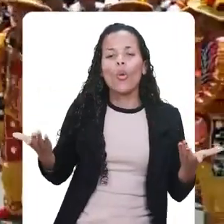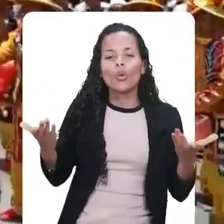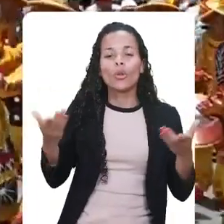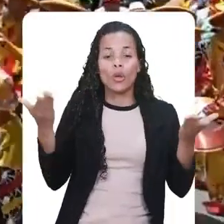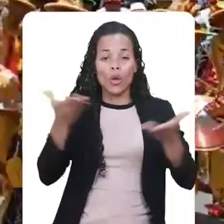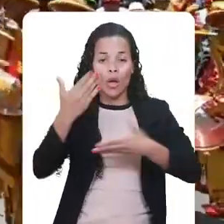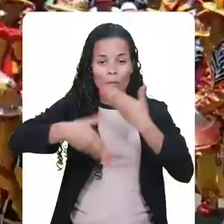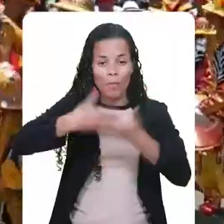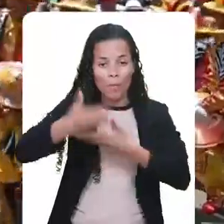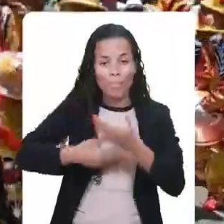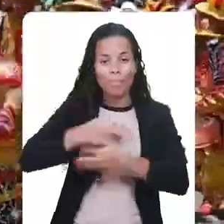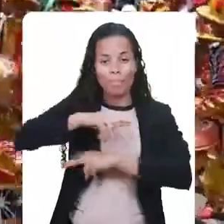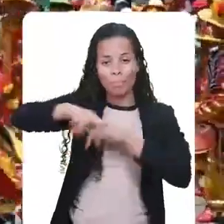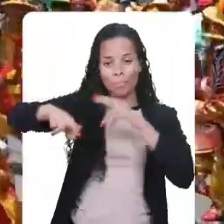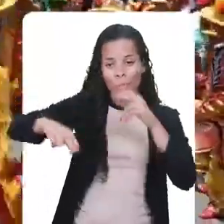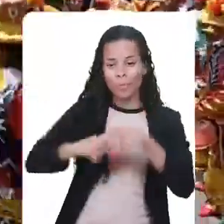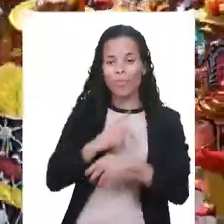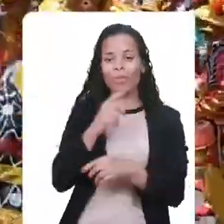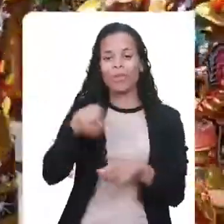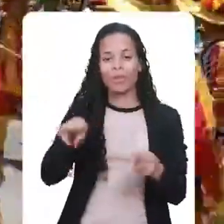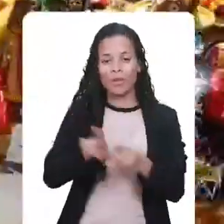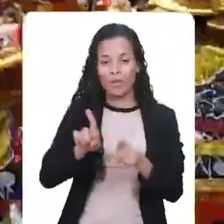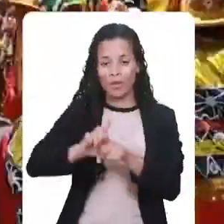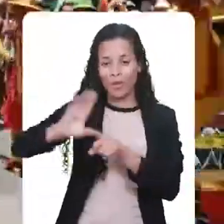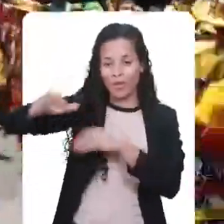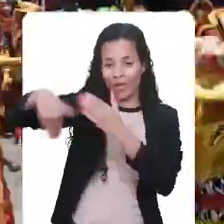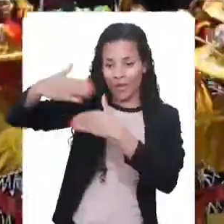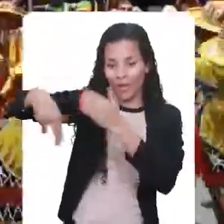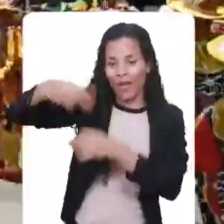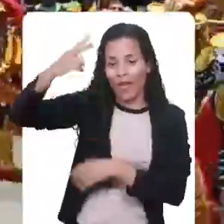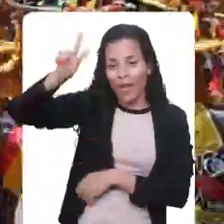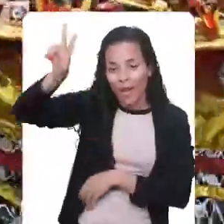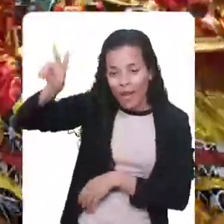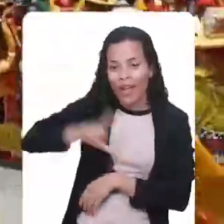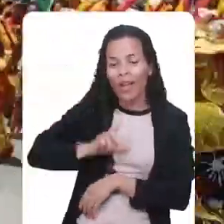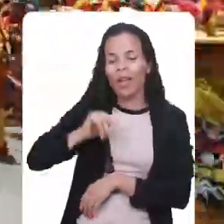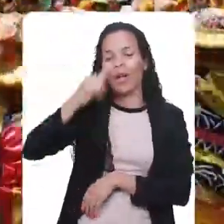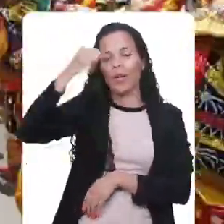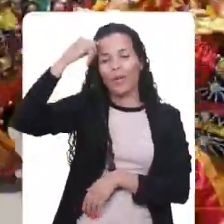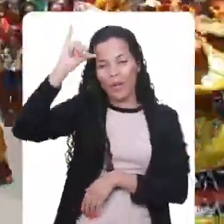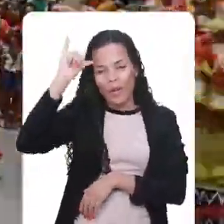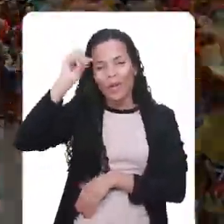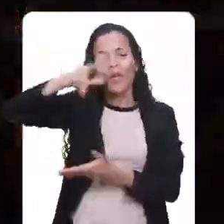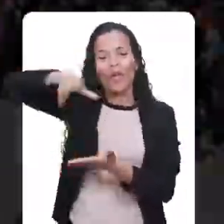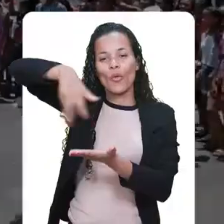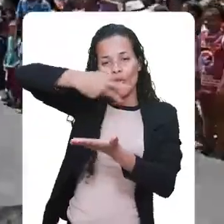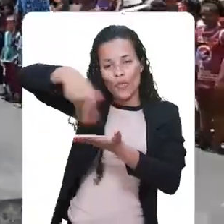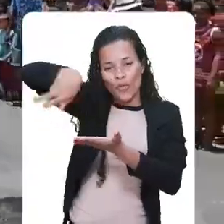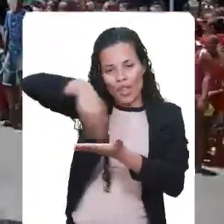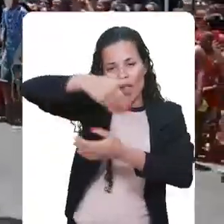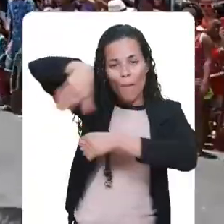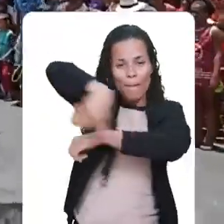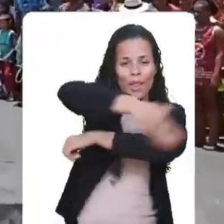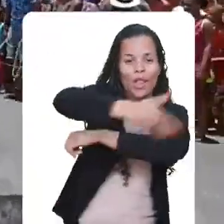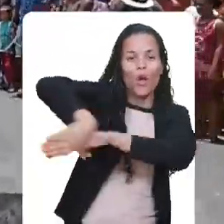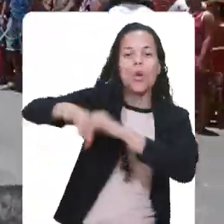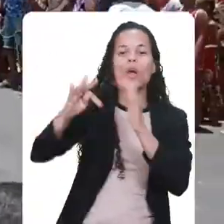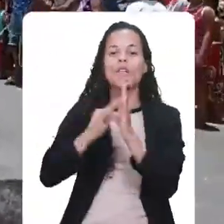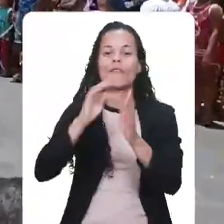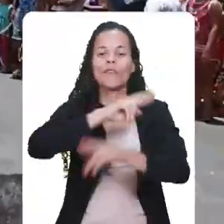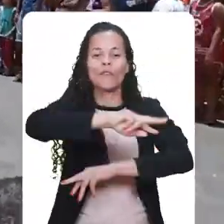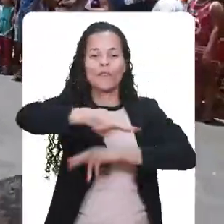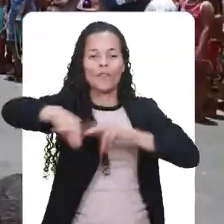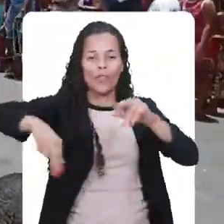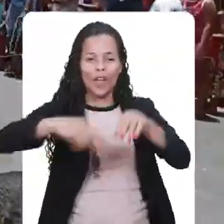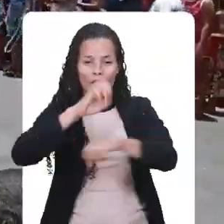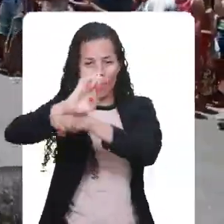dias atuais, várias agremiações tradicionais e históricas do boi de buzina desfilam pelas ruas de Timbaúba e em diversas